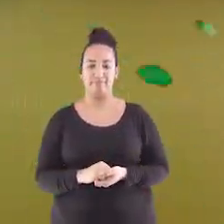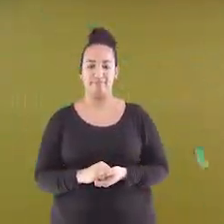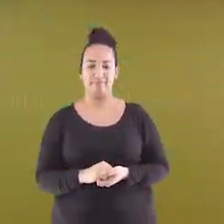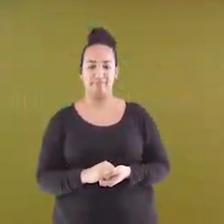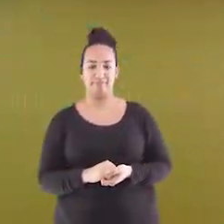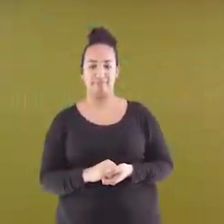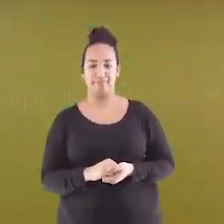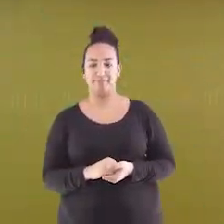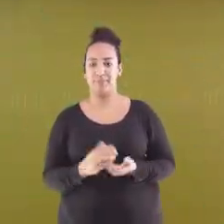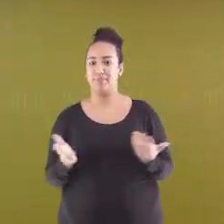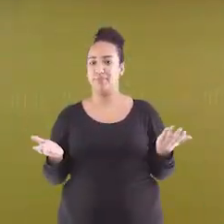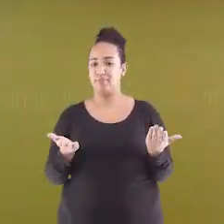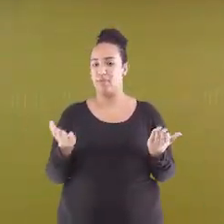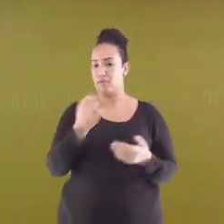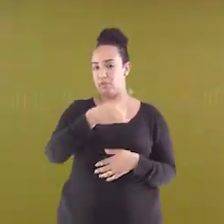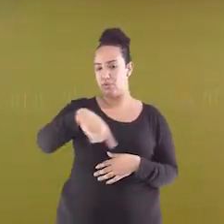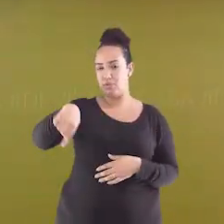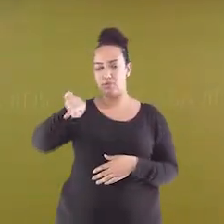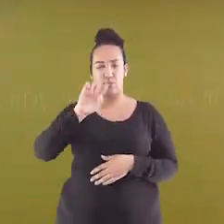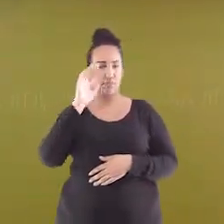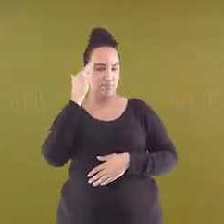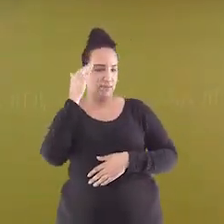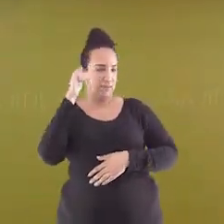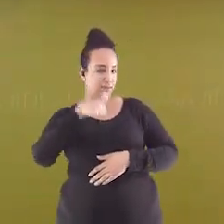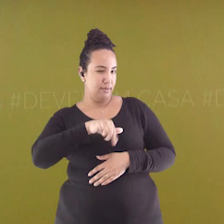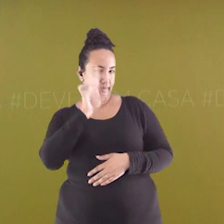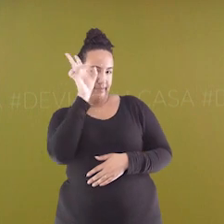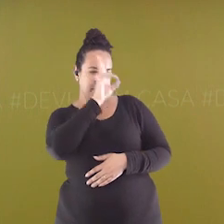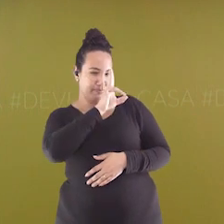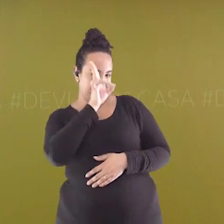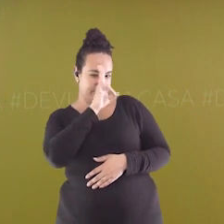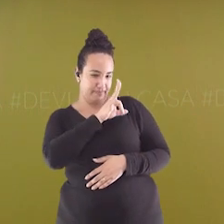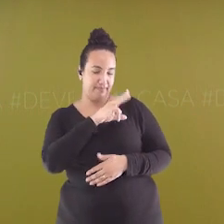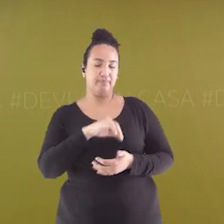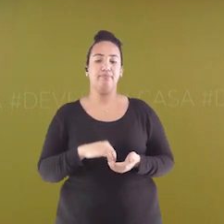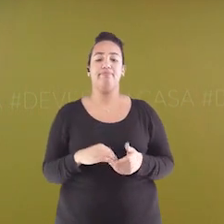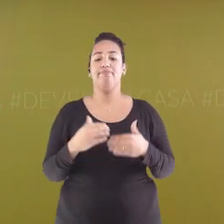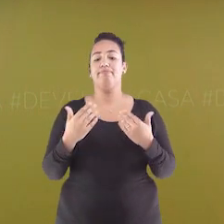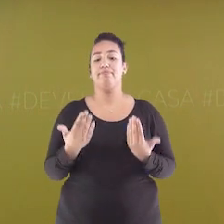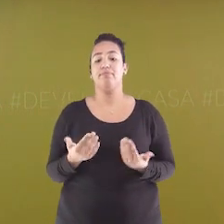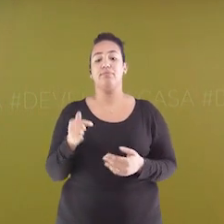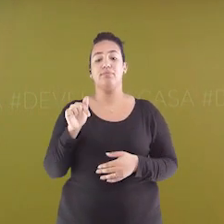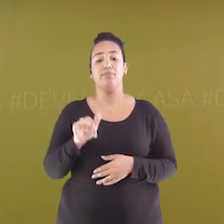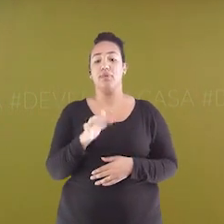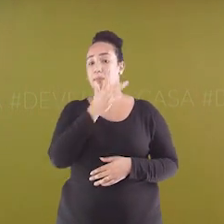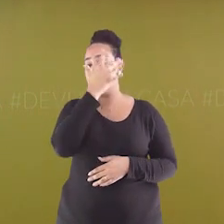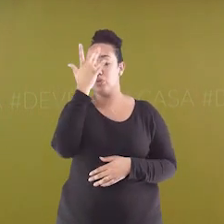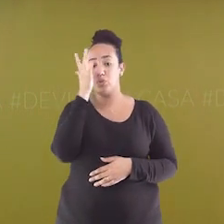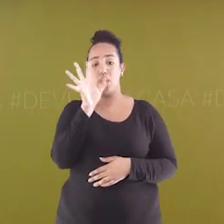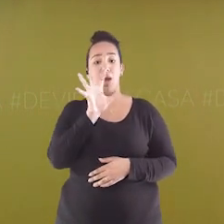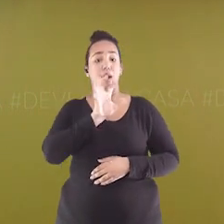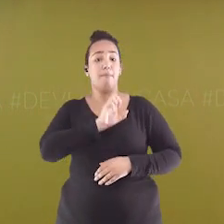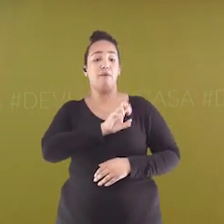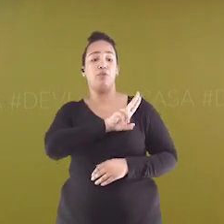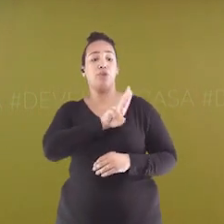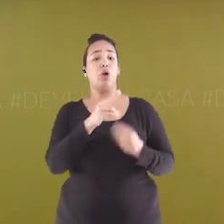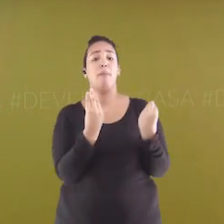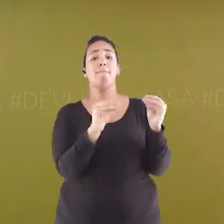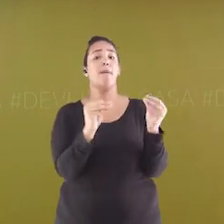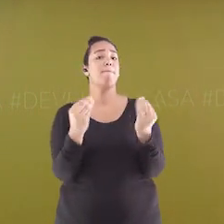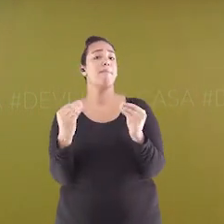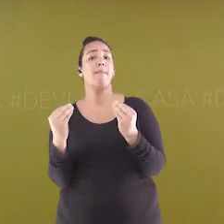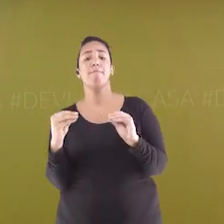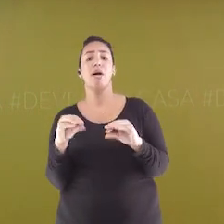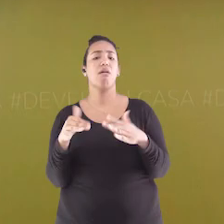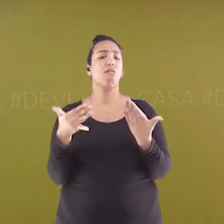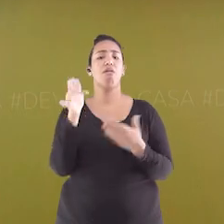Vamos entender um pouquinho sobre essa história? Vamos lá! Quem adorava etiquetar tudo que via? Um